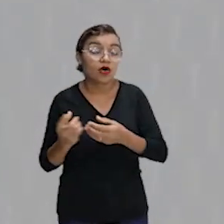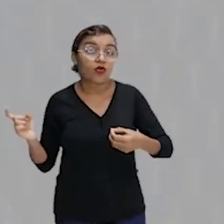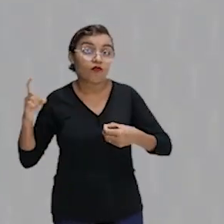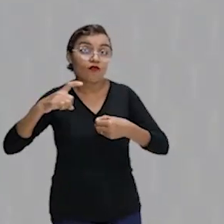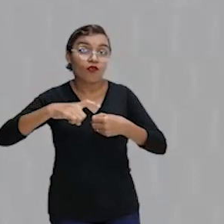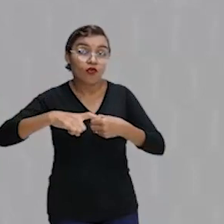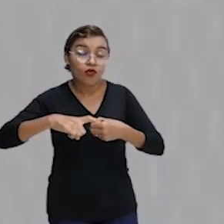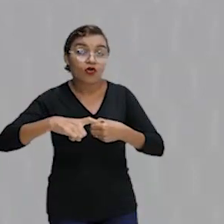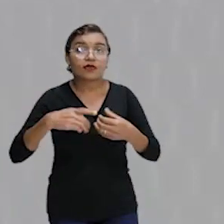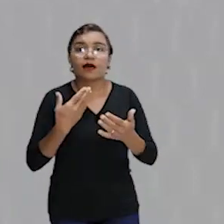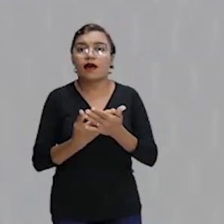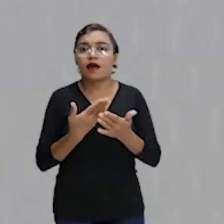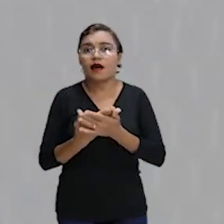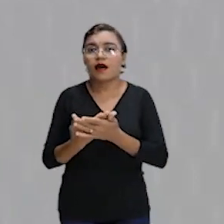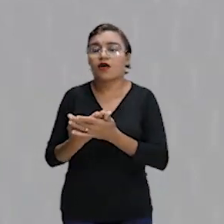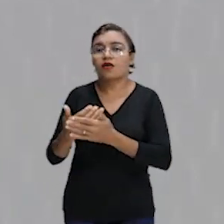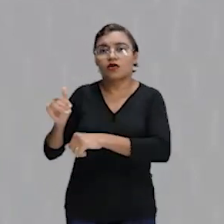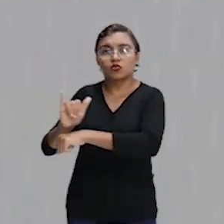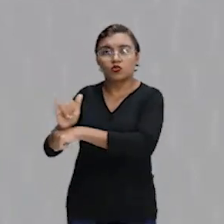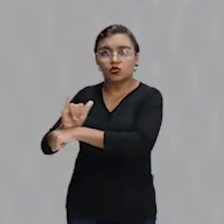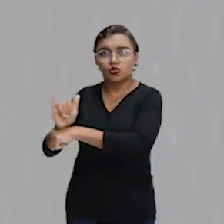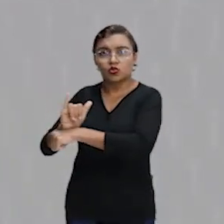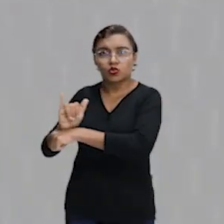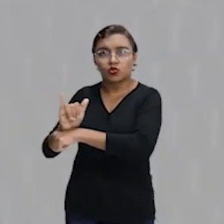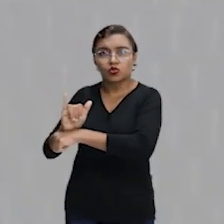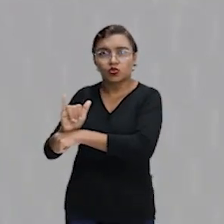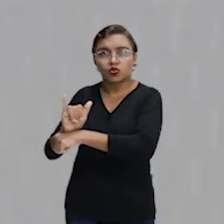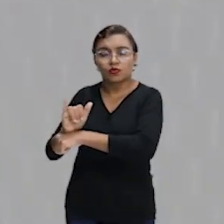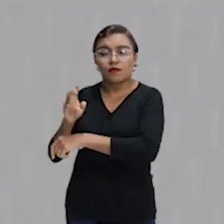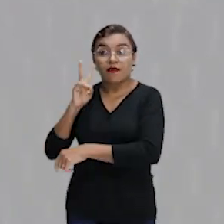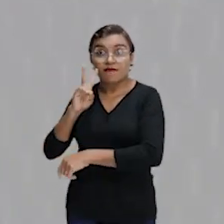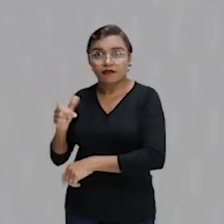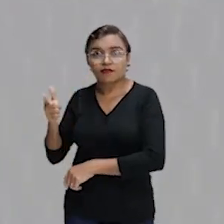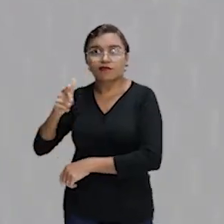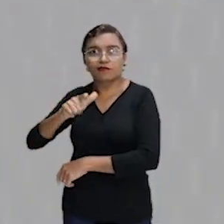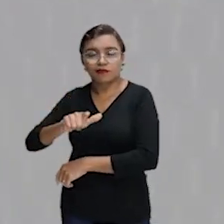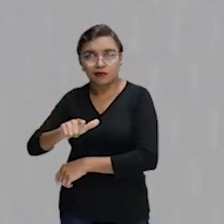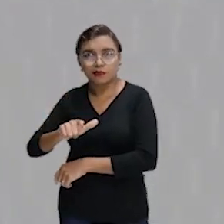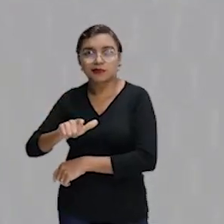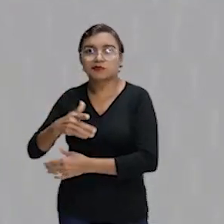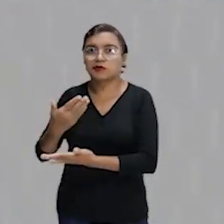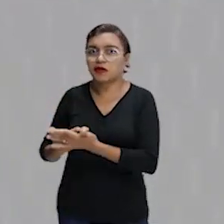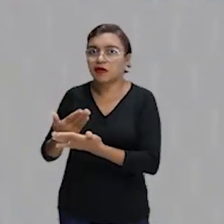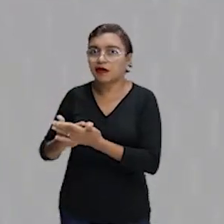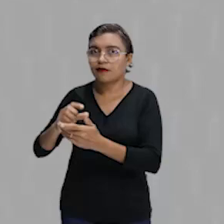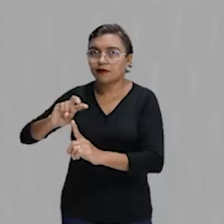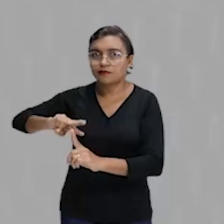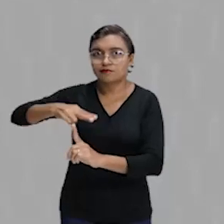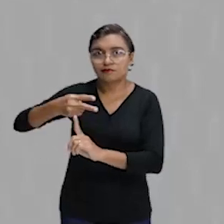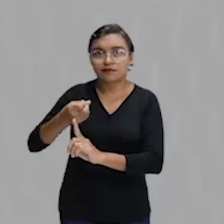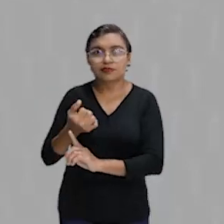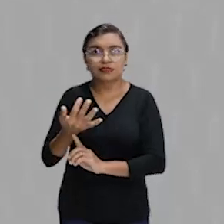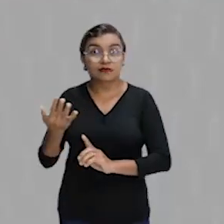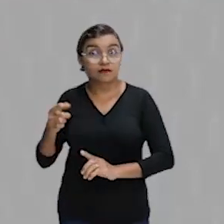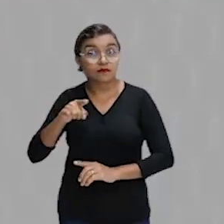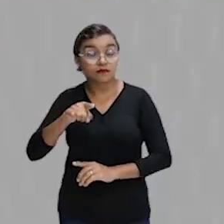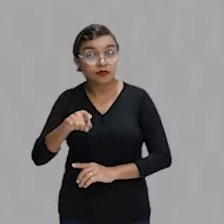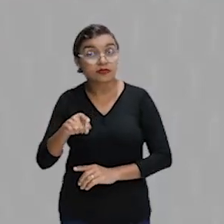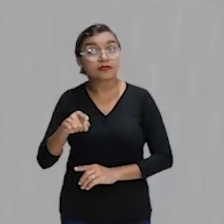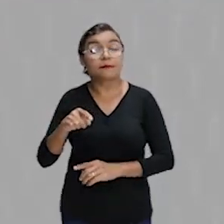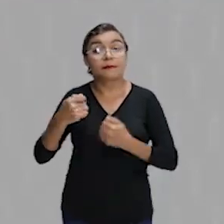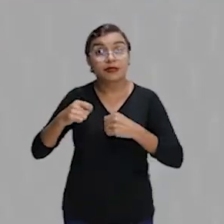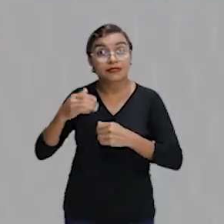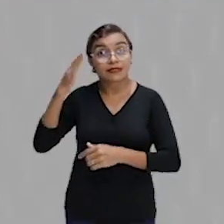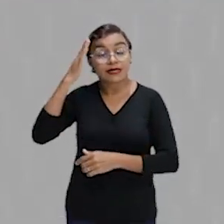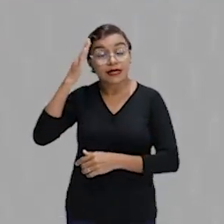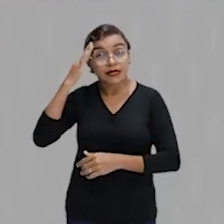estão gravadas lá no YouTube e vai ver a aula de revisão de potenciação, tá? Só para não ficar com dúvida nenhuma e garantir que você está entendendo todo o